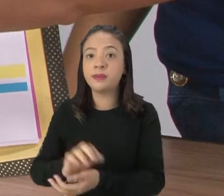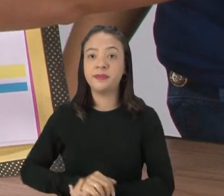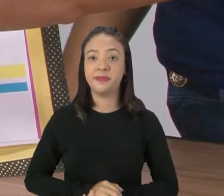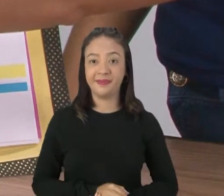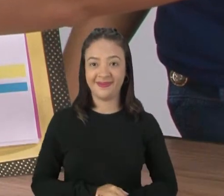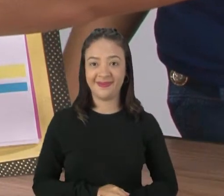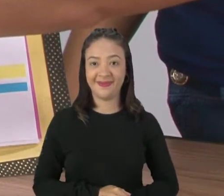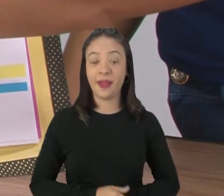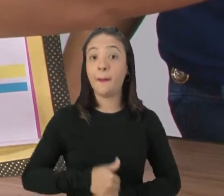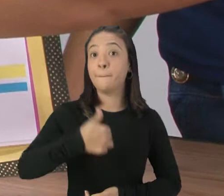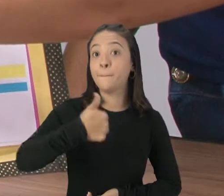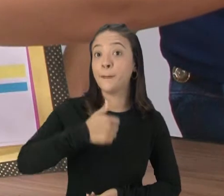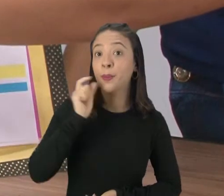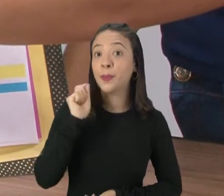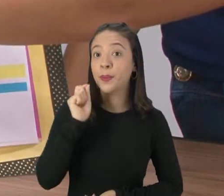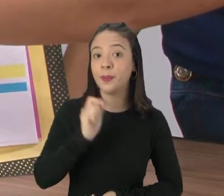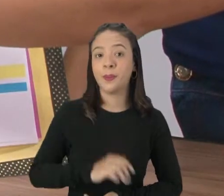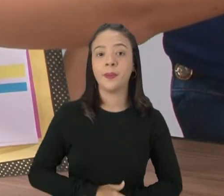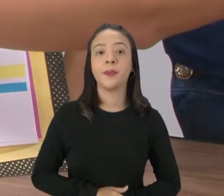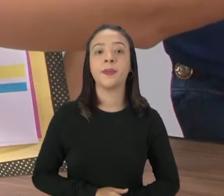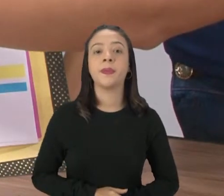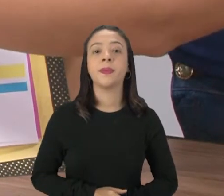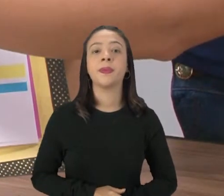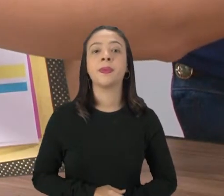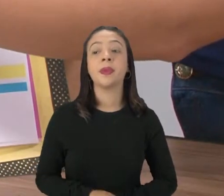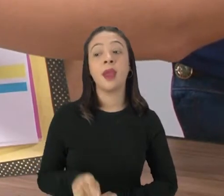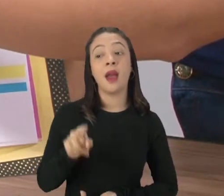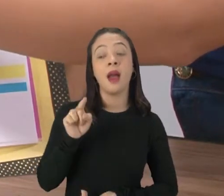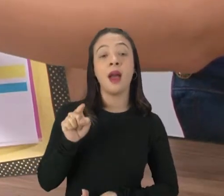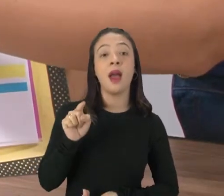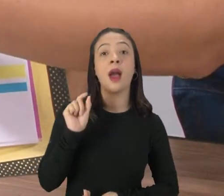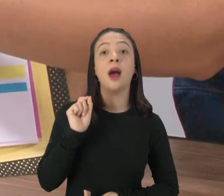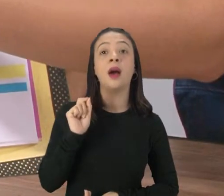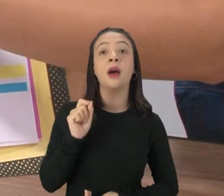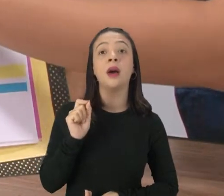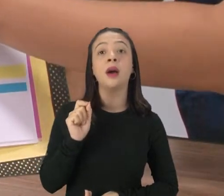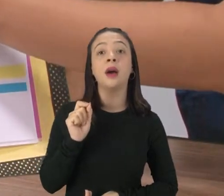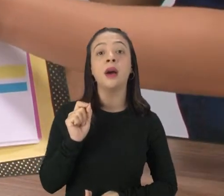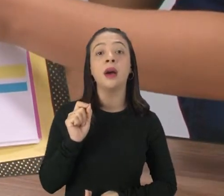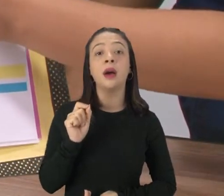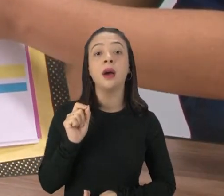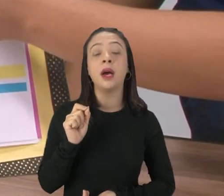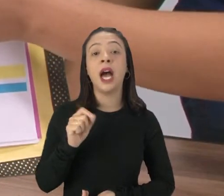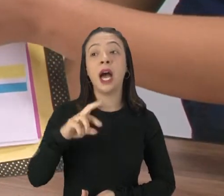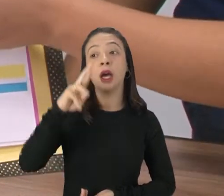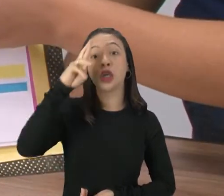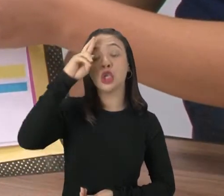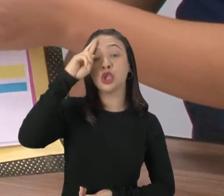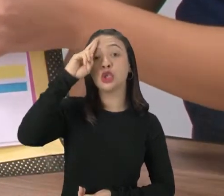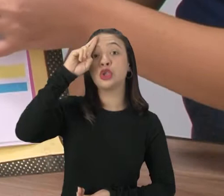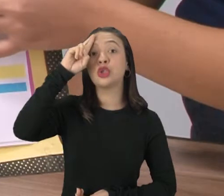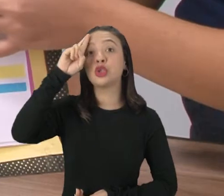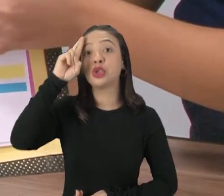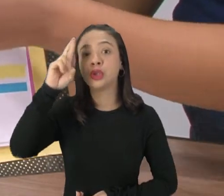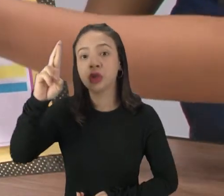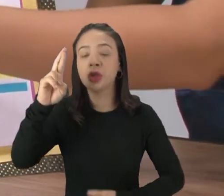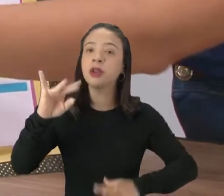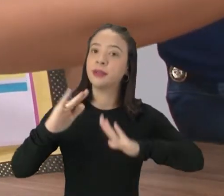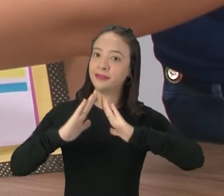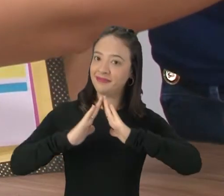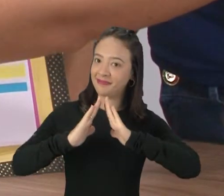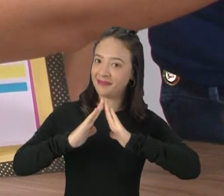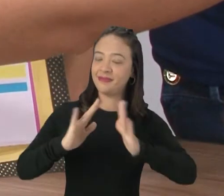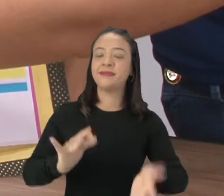primeira. Ela era a dona da casa,